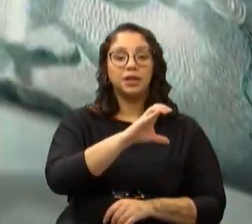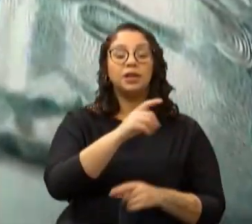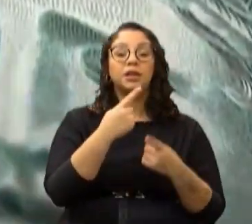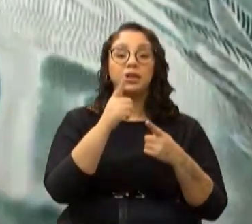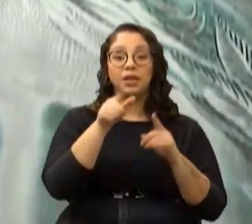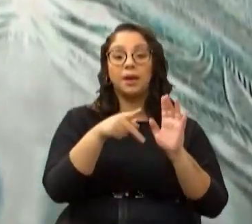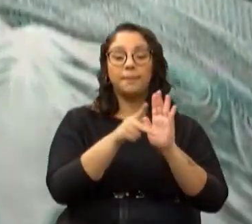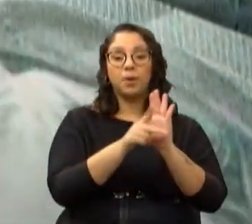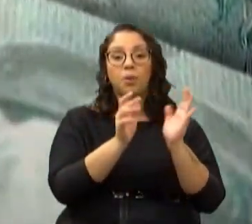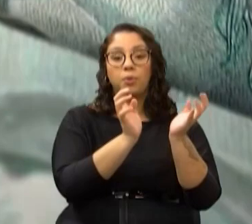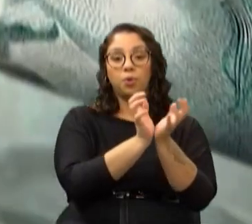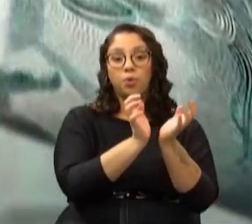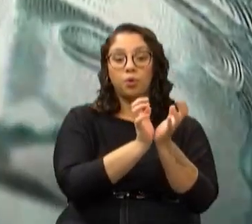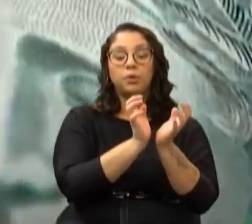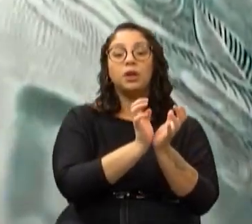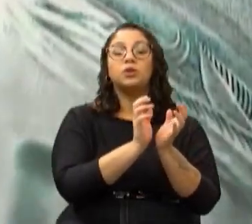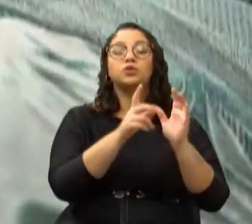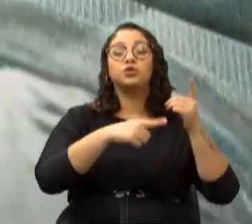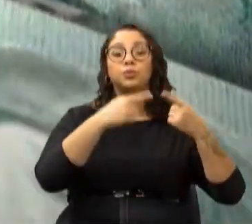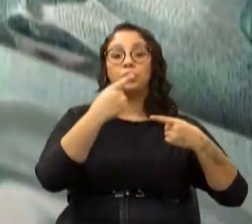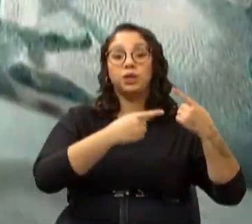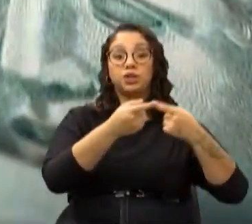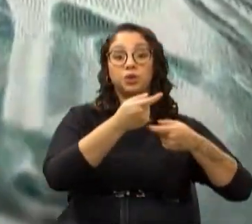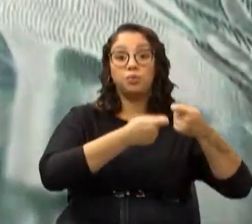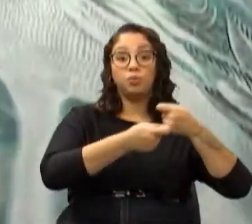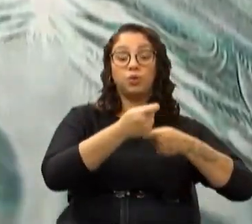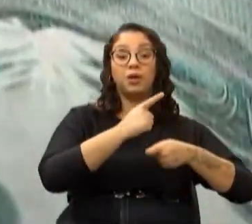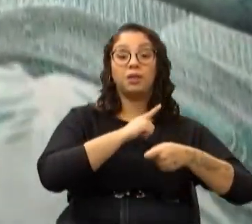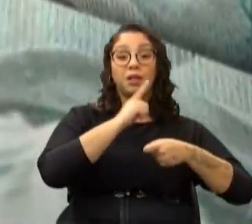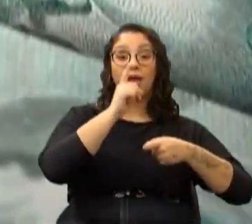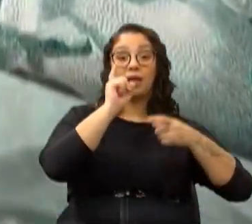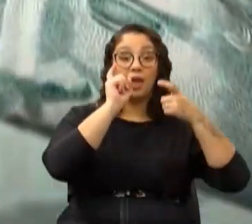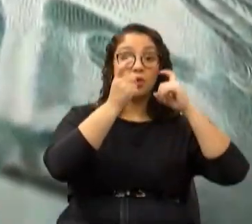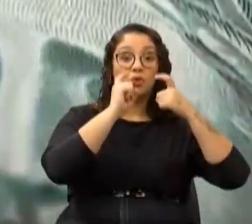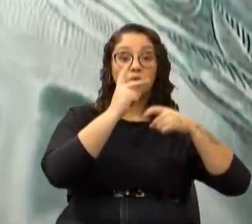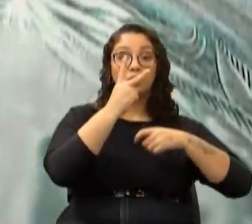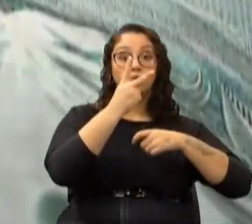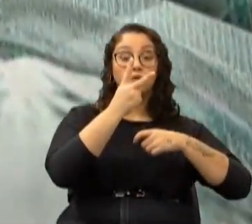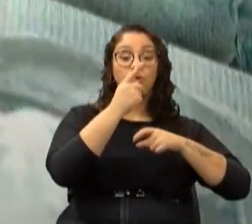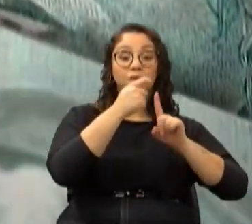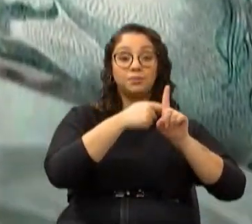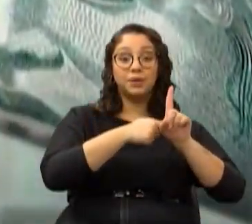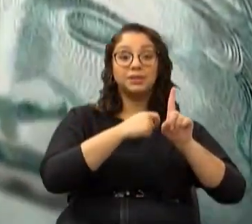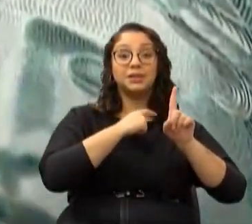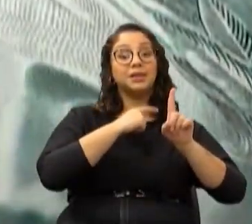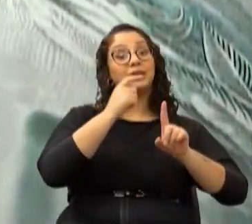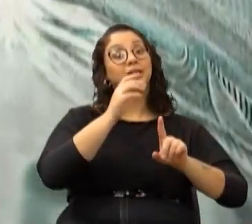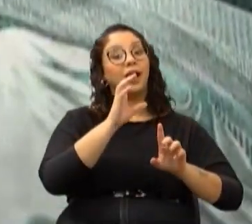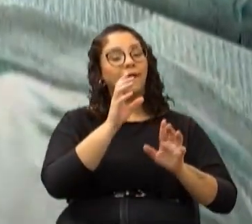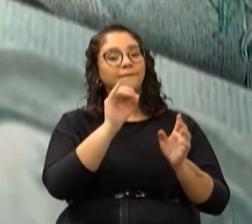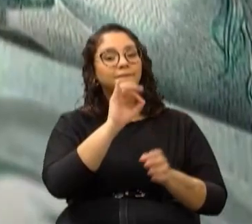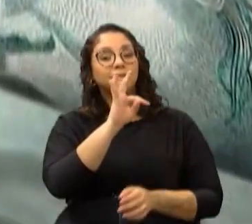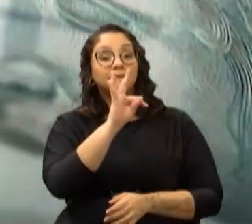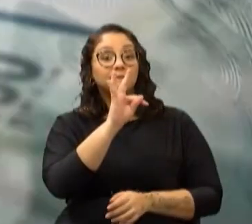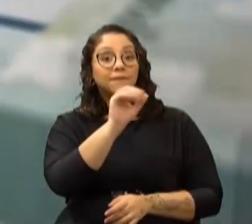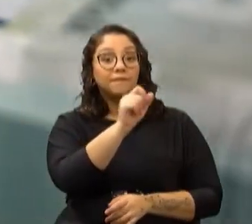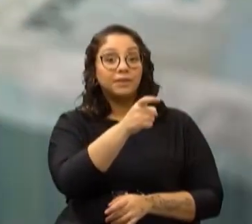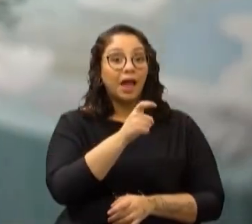é determinada pelo Copom, né, pelo Comitê de Políticas Monetárias. Existe uma reunião a cada 2 meses onde essa taxa é